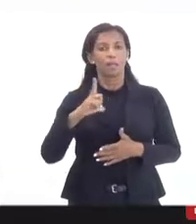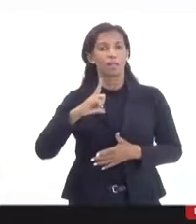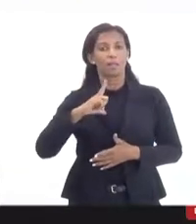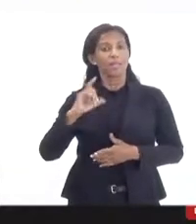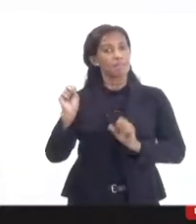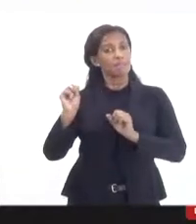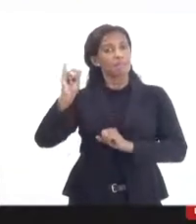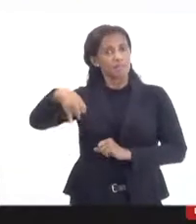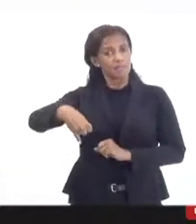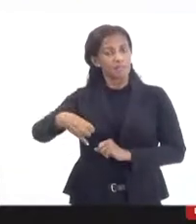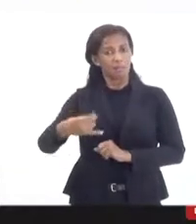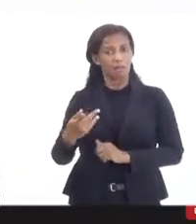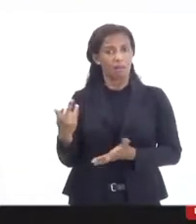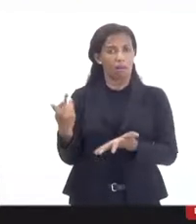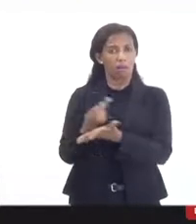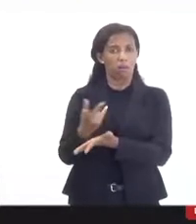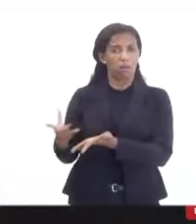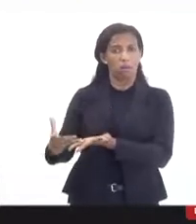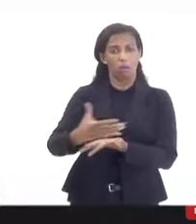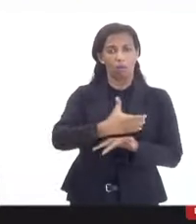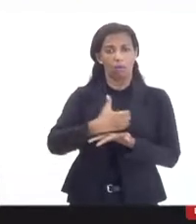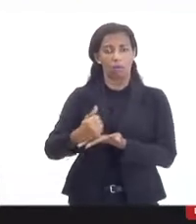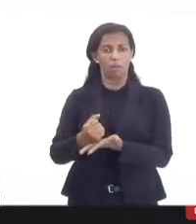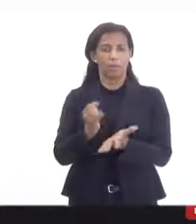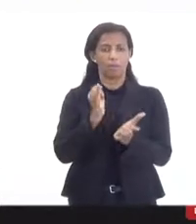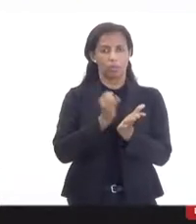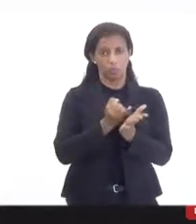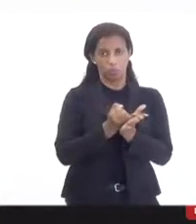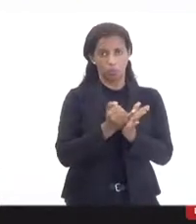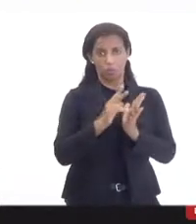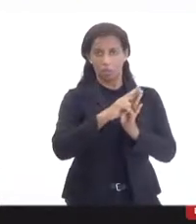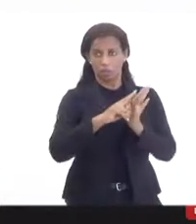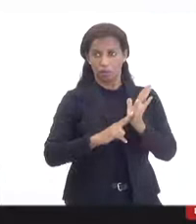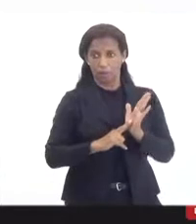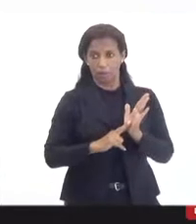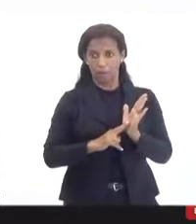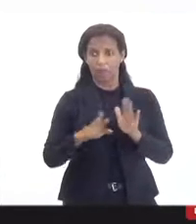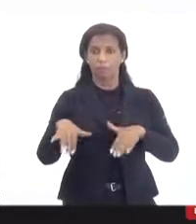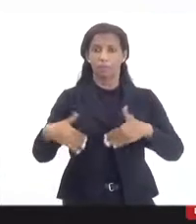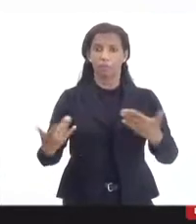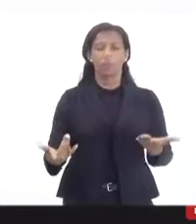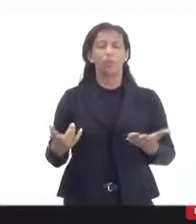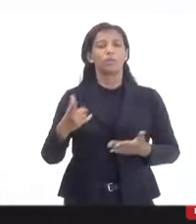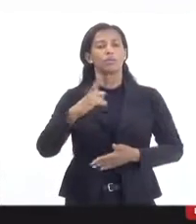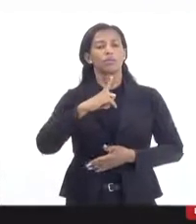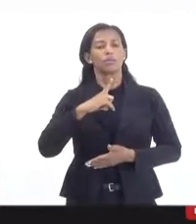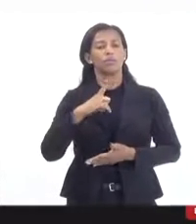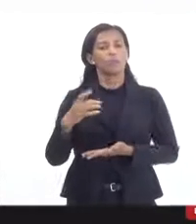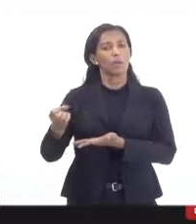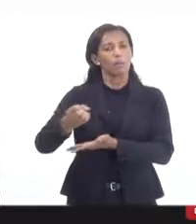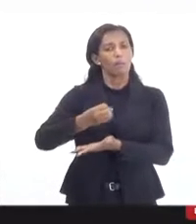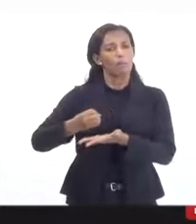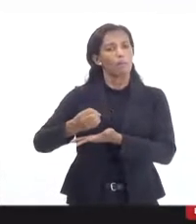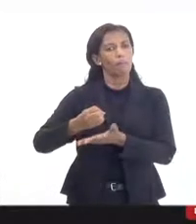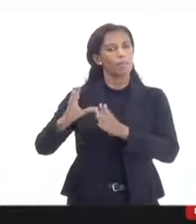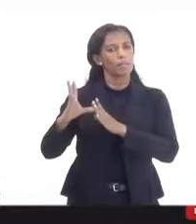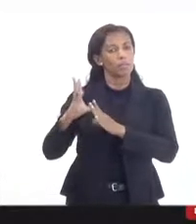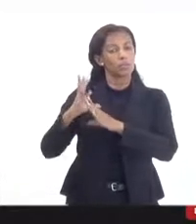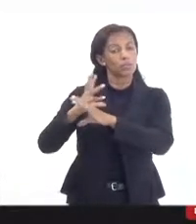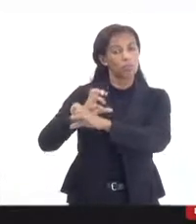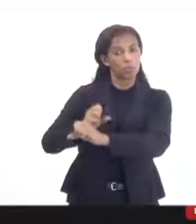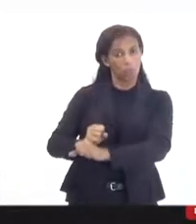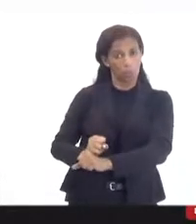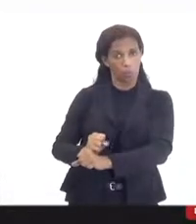sim, efetivamente, recolhimento do tributo. Então, a regra do estorno é para quando você efetivamente tem uma redução de base de cálculo, você tem um favor